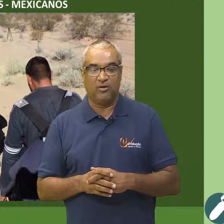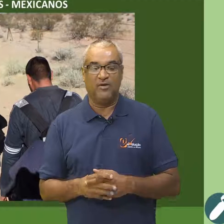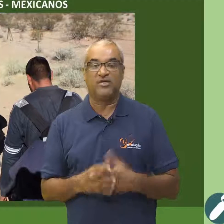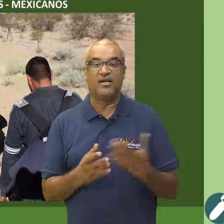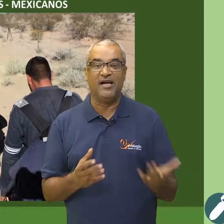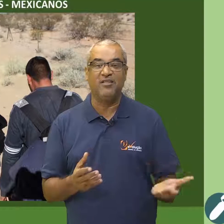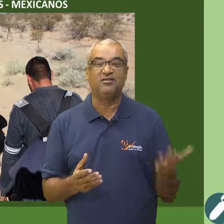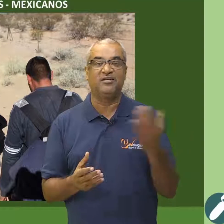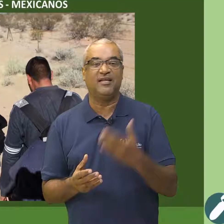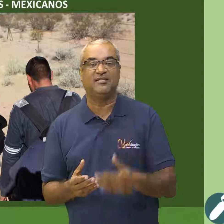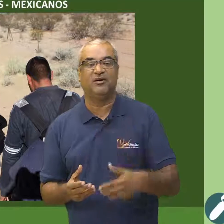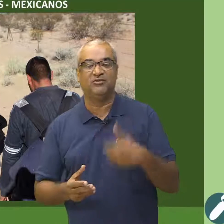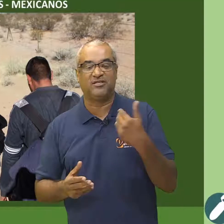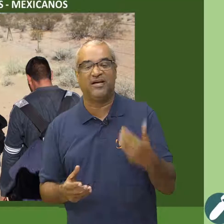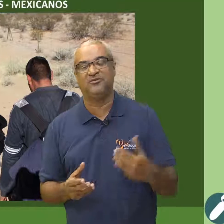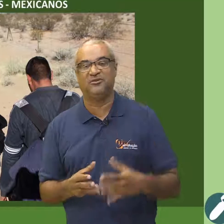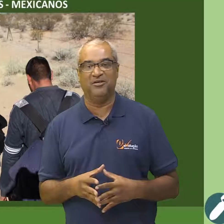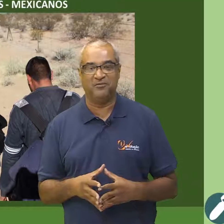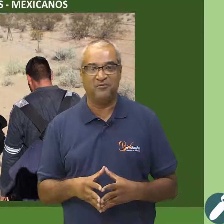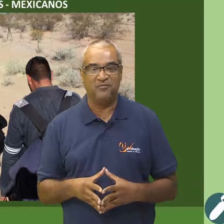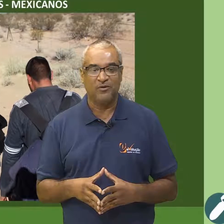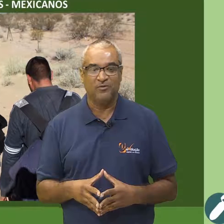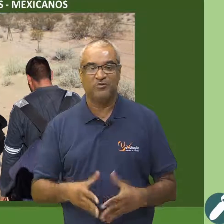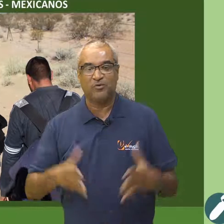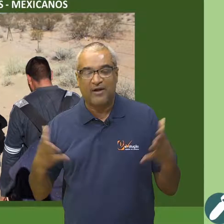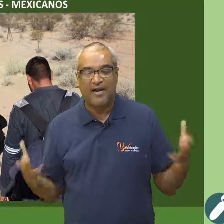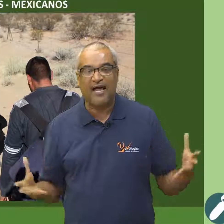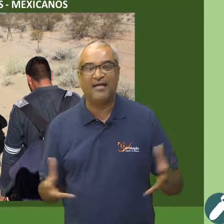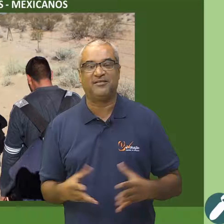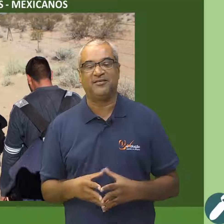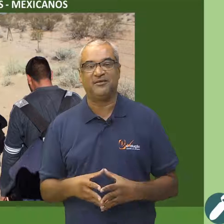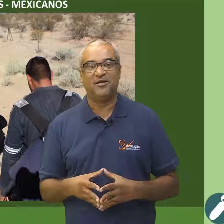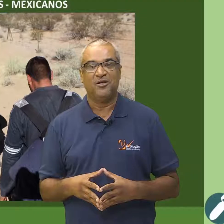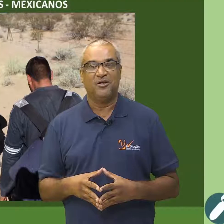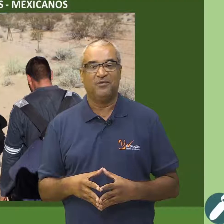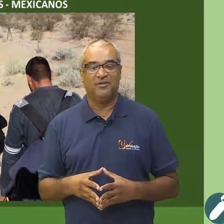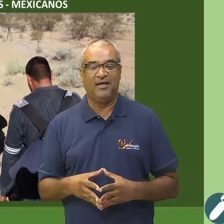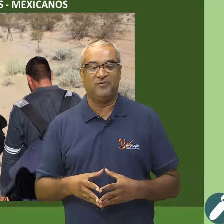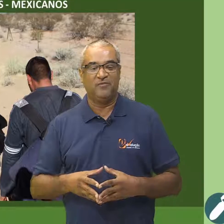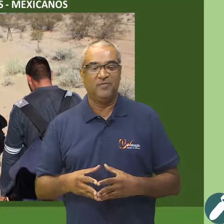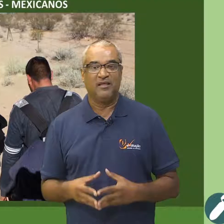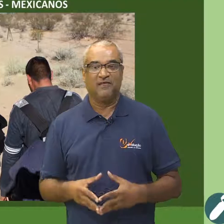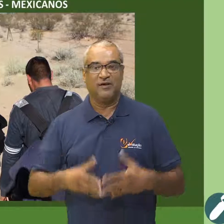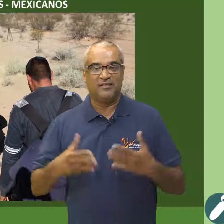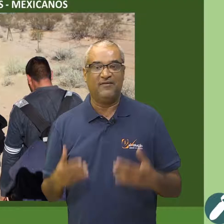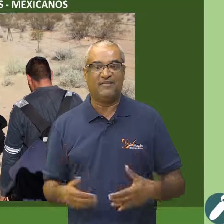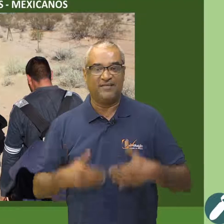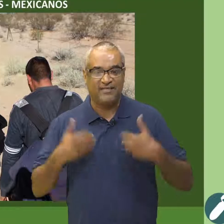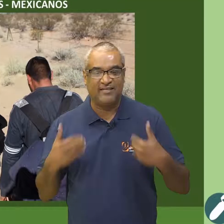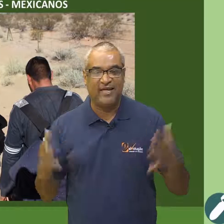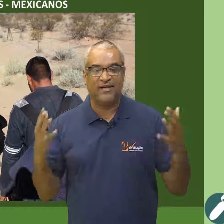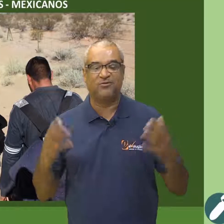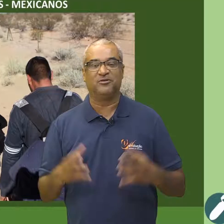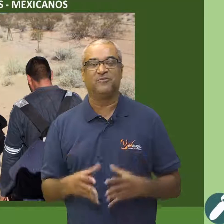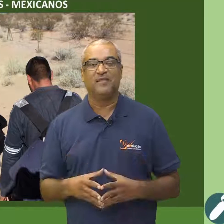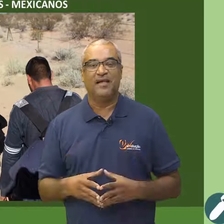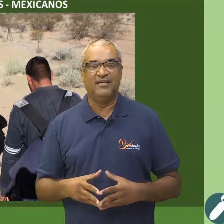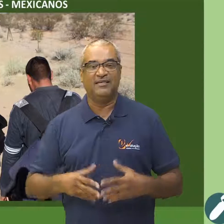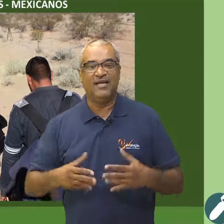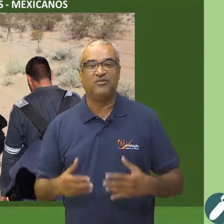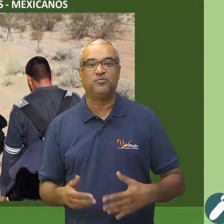Olha só, mexicanos em direção aos Estados Unidos. Os cucarachas, certo? Que vão atravessar